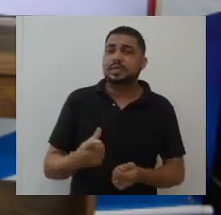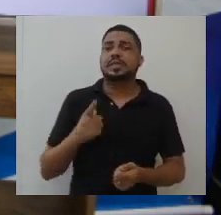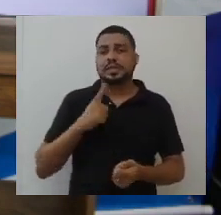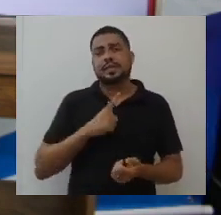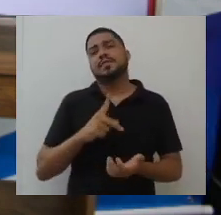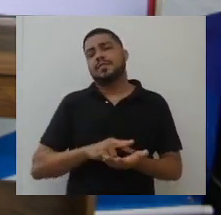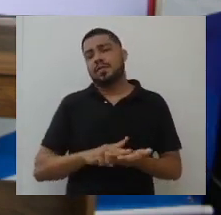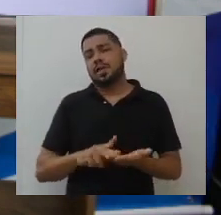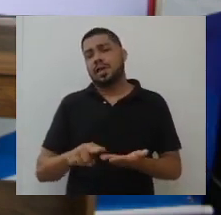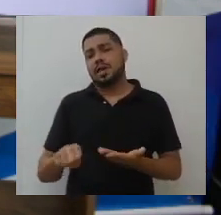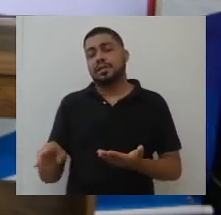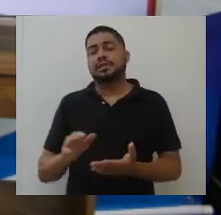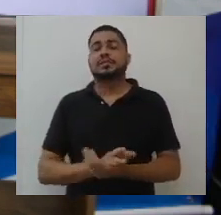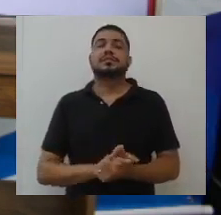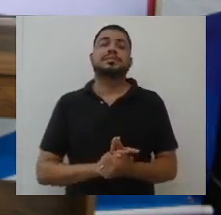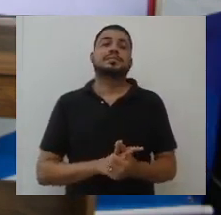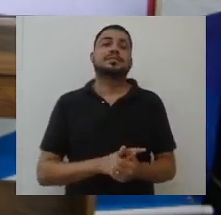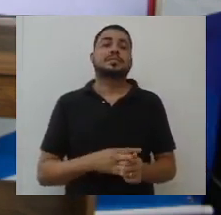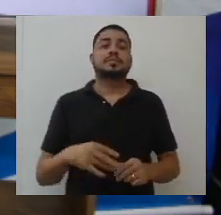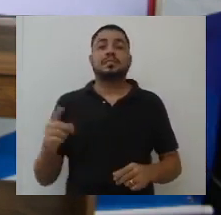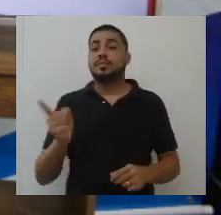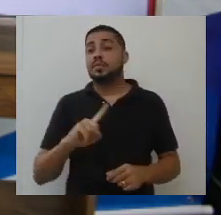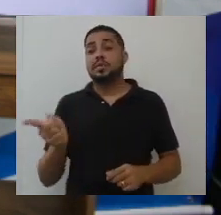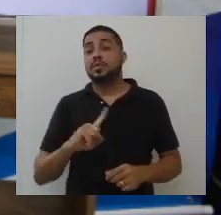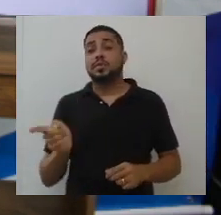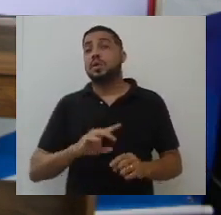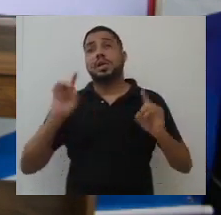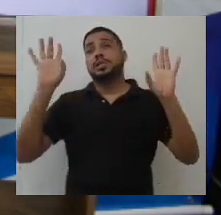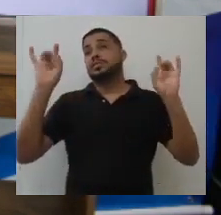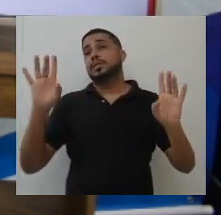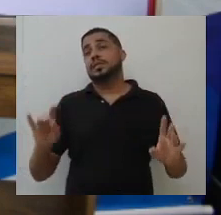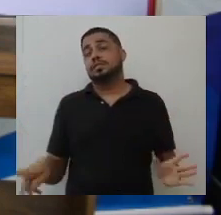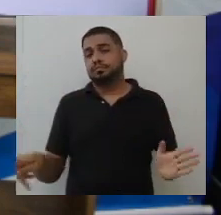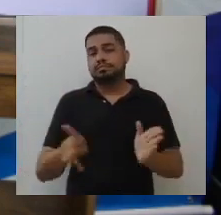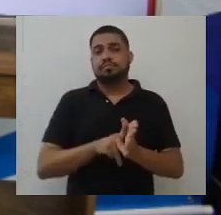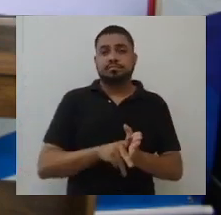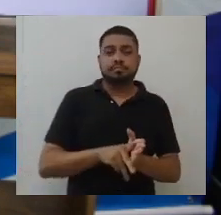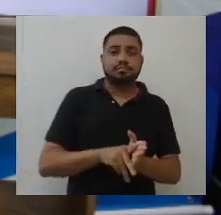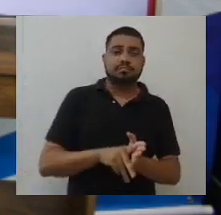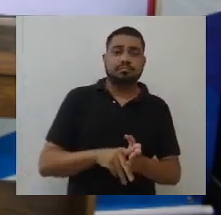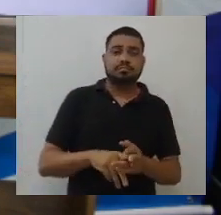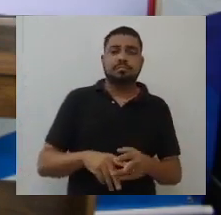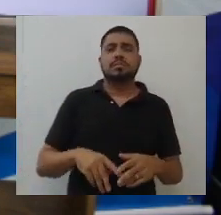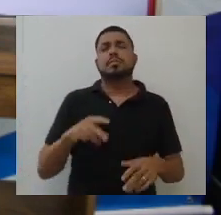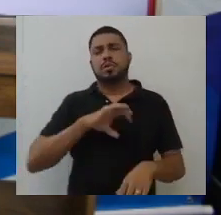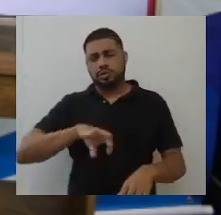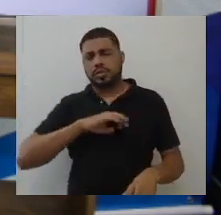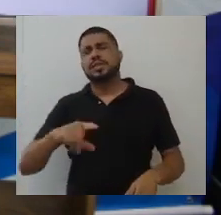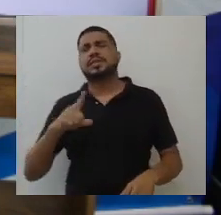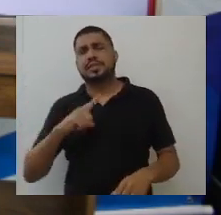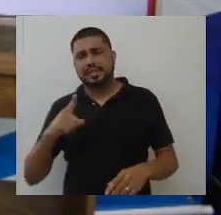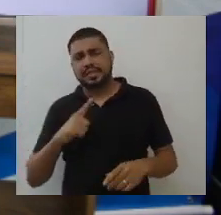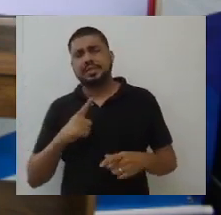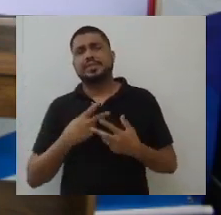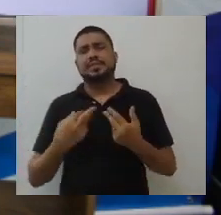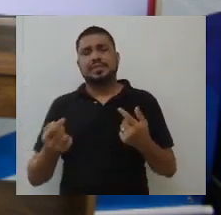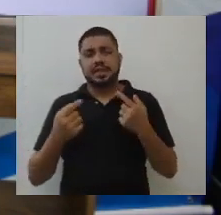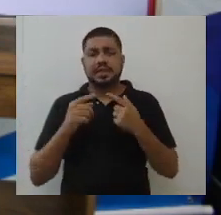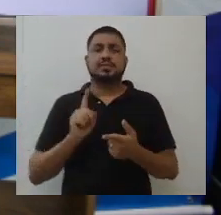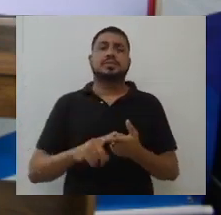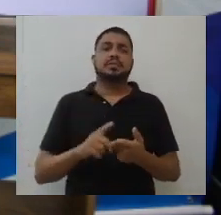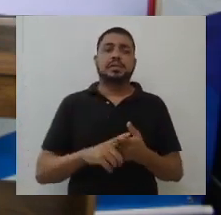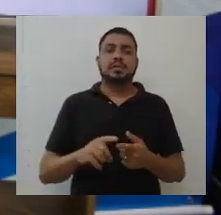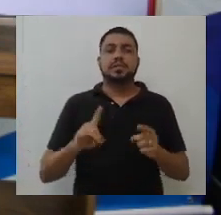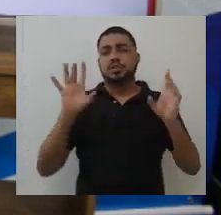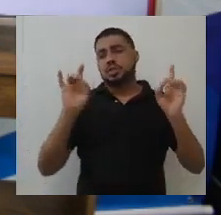aí não é, como eu já disse anteriormente, não é algo exclusivo da língua inglesa. Português tem vários. Se a gente parar para pensar, são cada